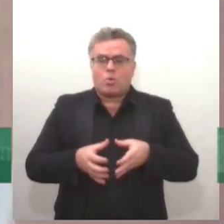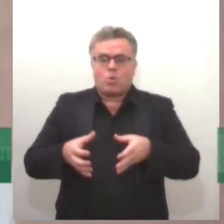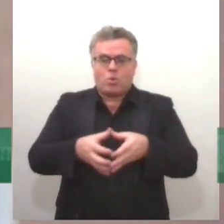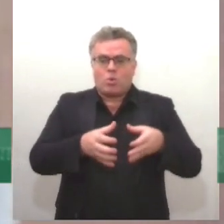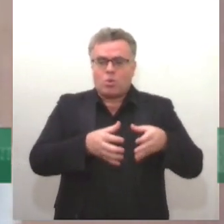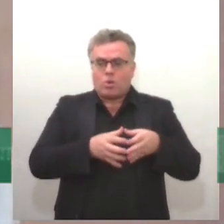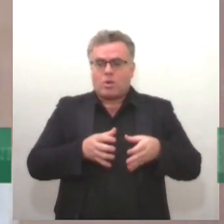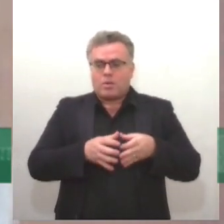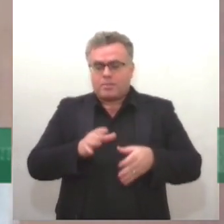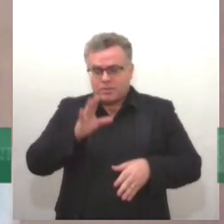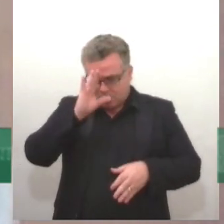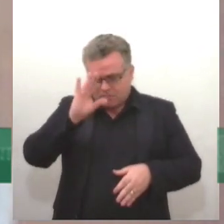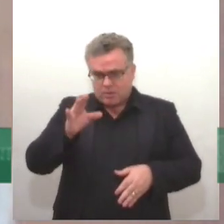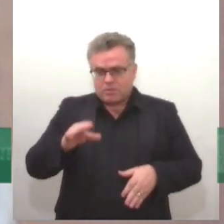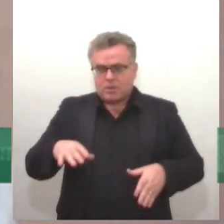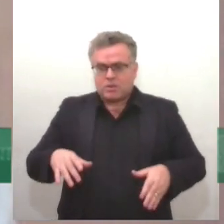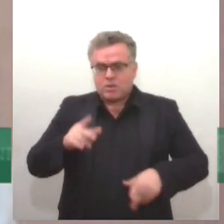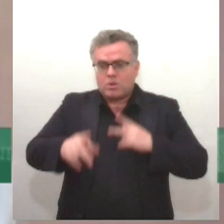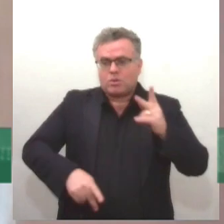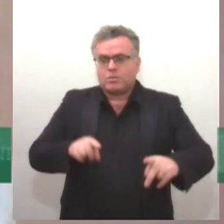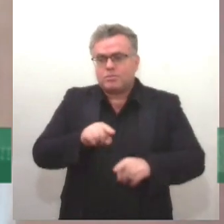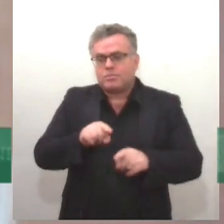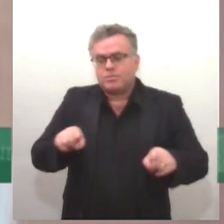públicos, né? Então,